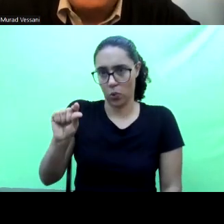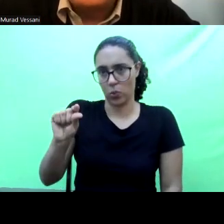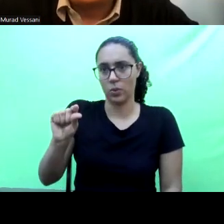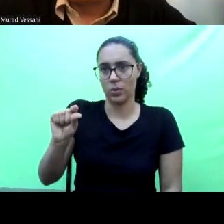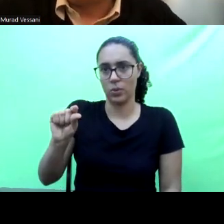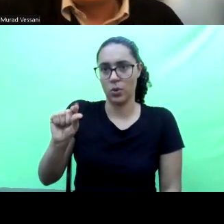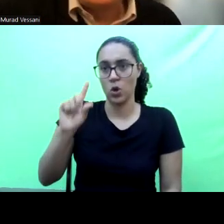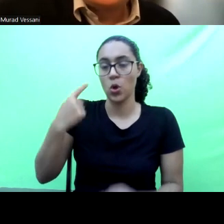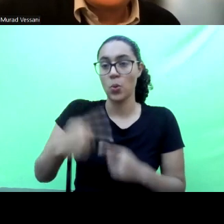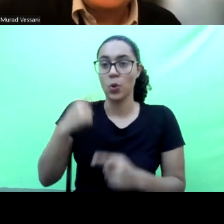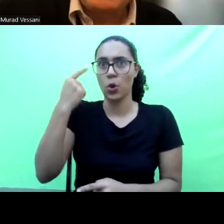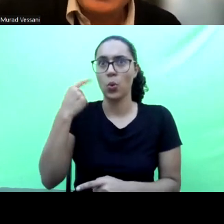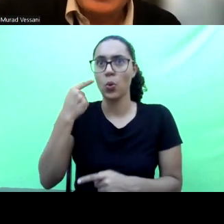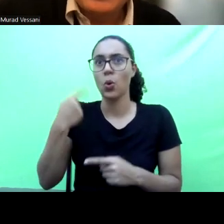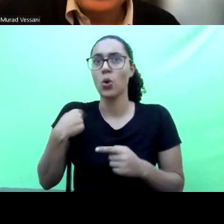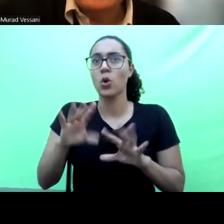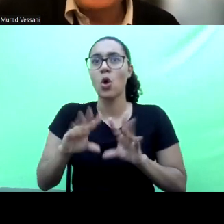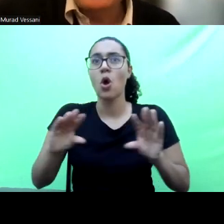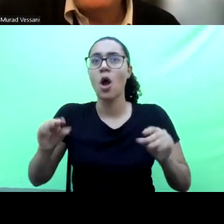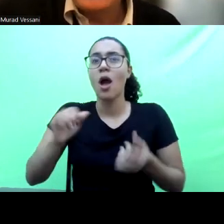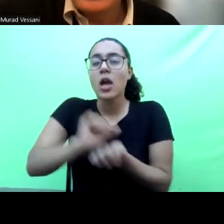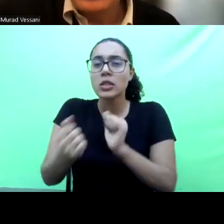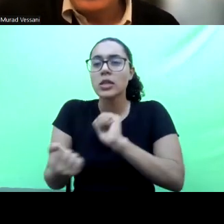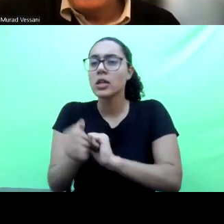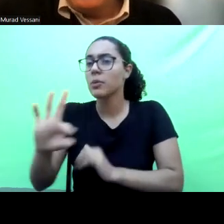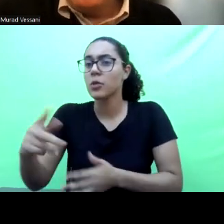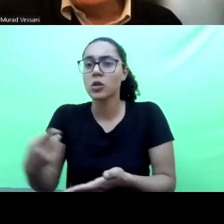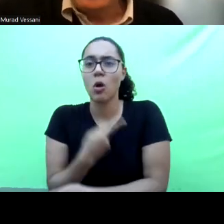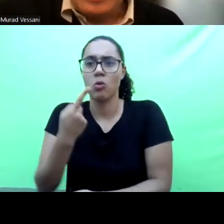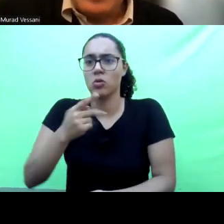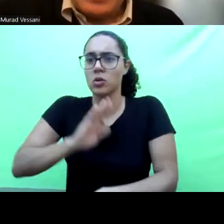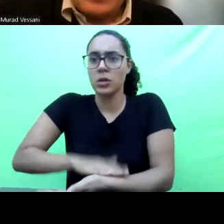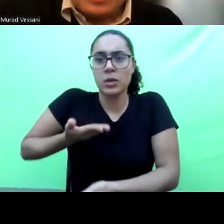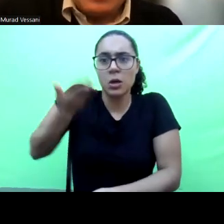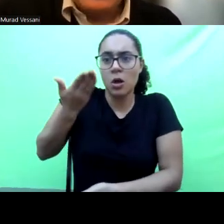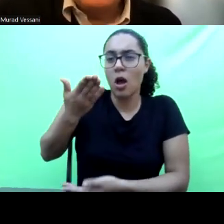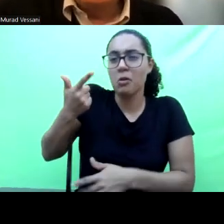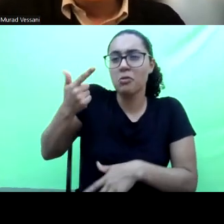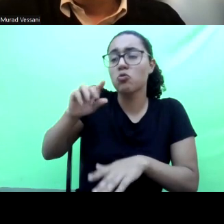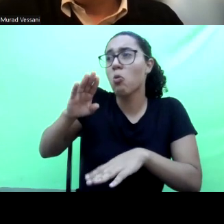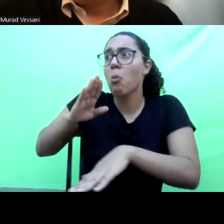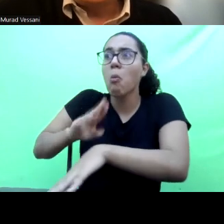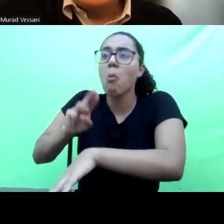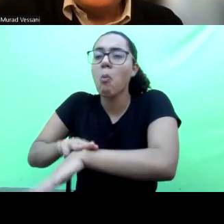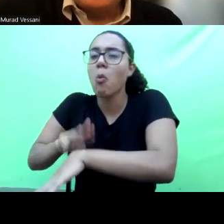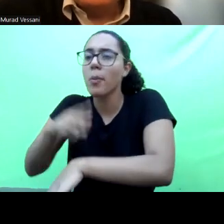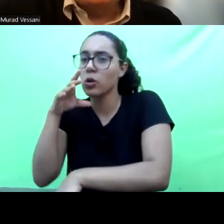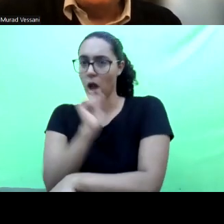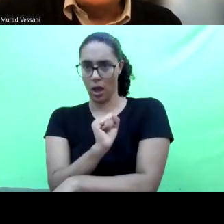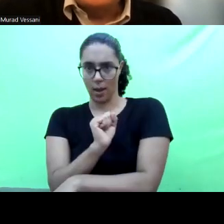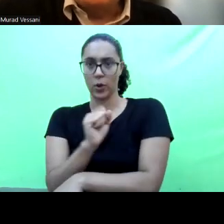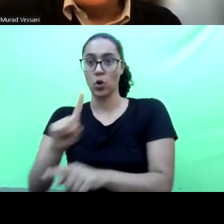o olho se acomoda e se adapta a essa situação de elevação pontual da pressão, né? Mas num paciente